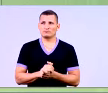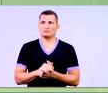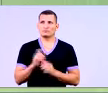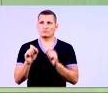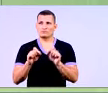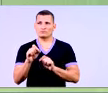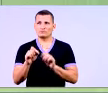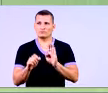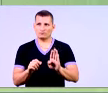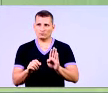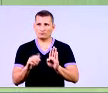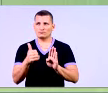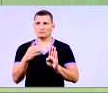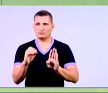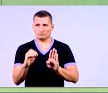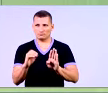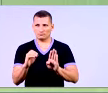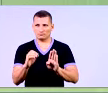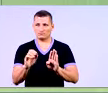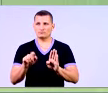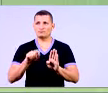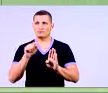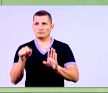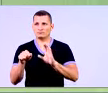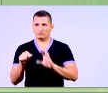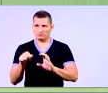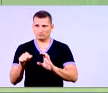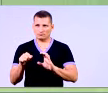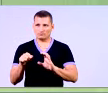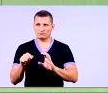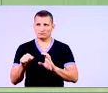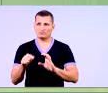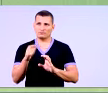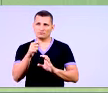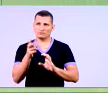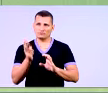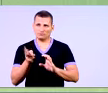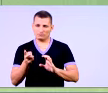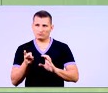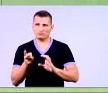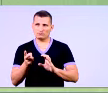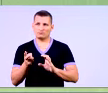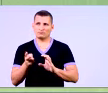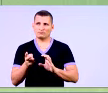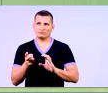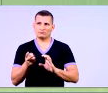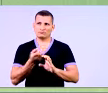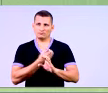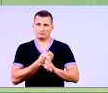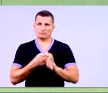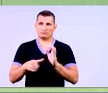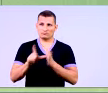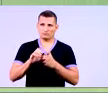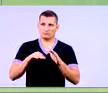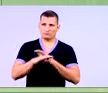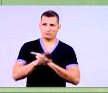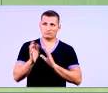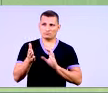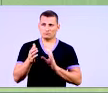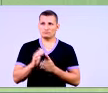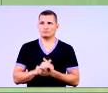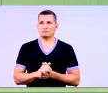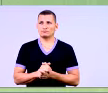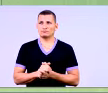no b 10 e o que está no ser aquele mesmo valor que já estava armazenado ou seja nós